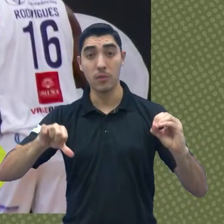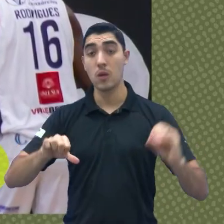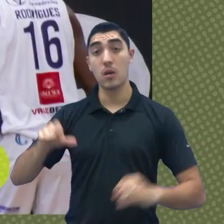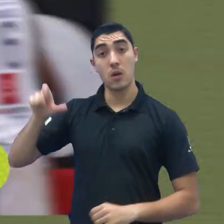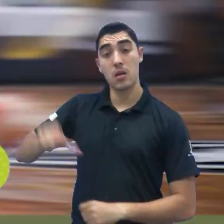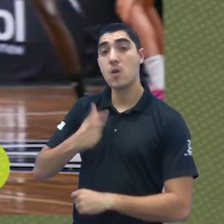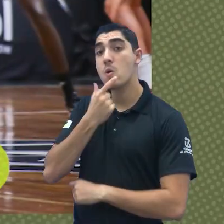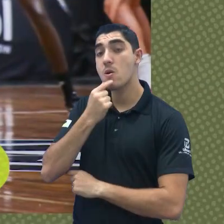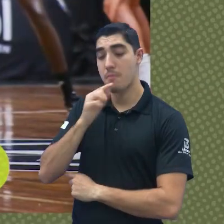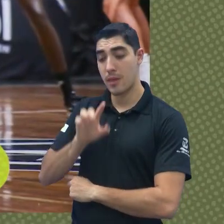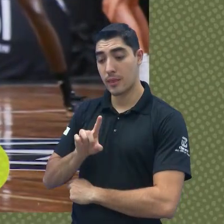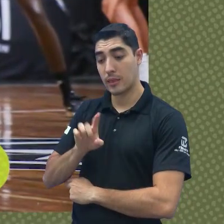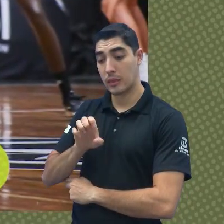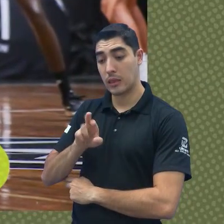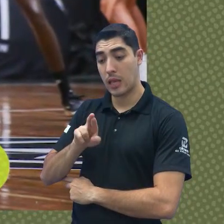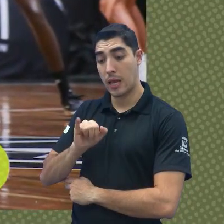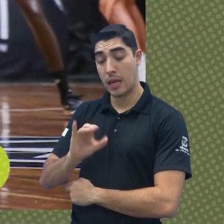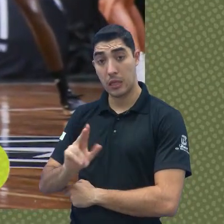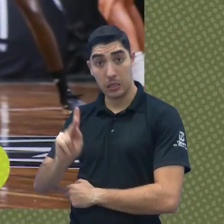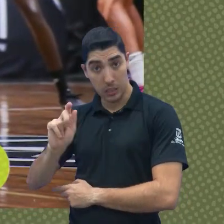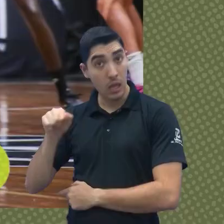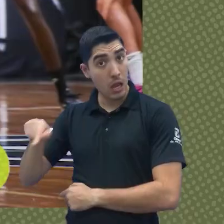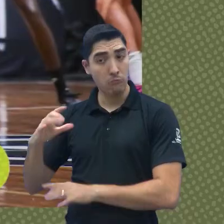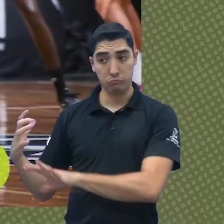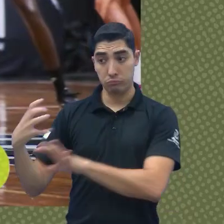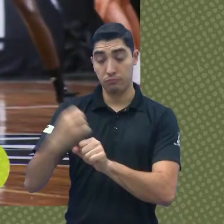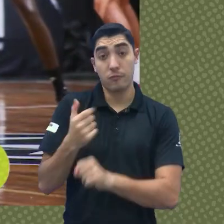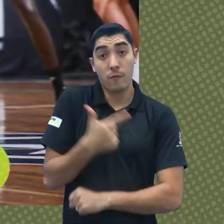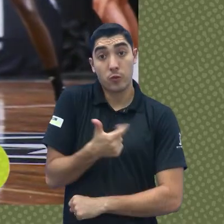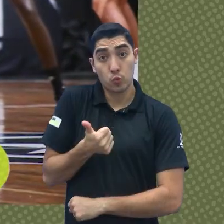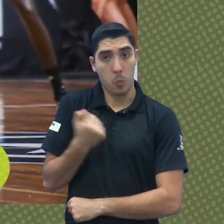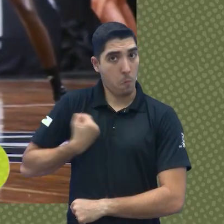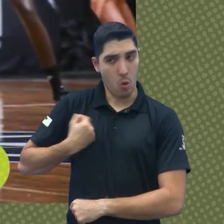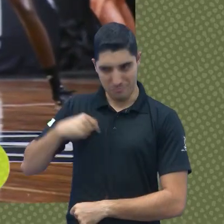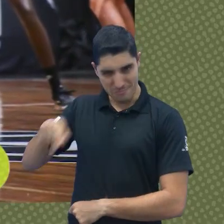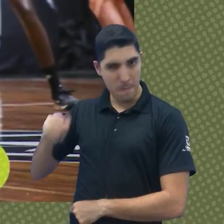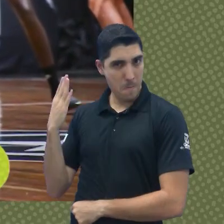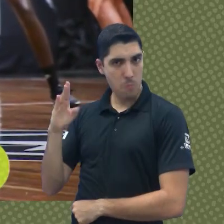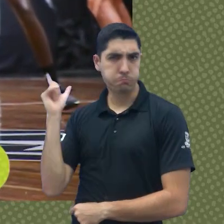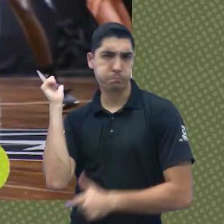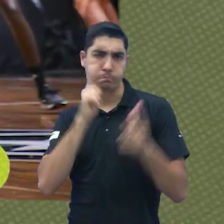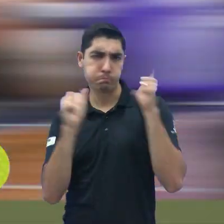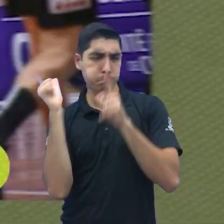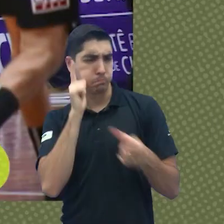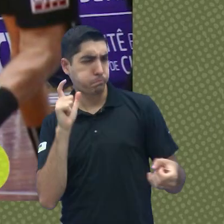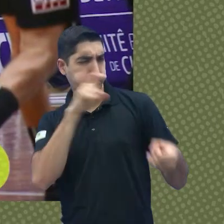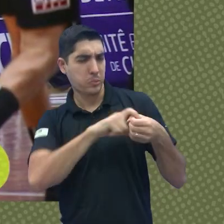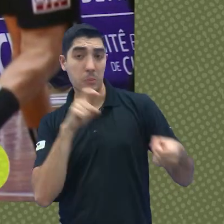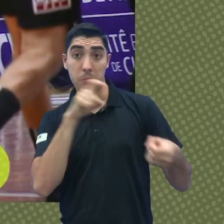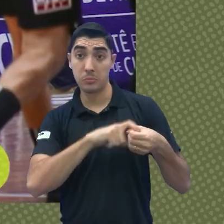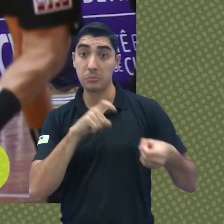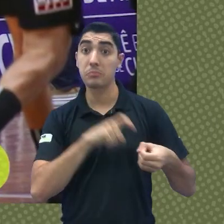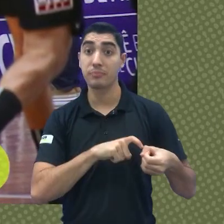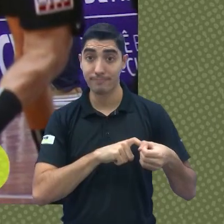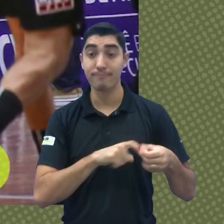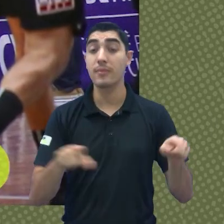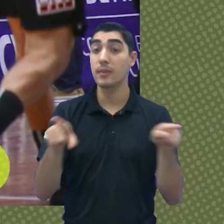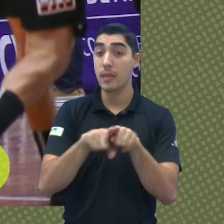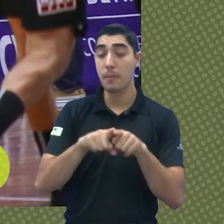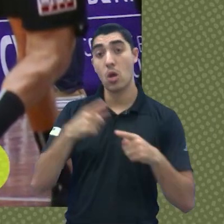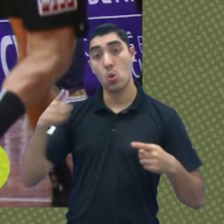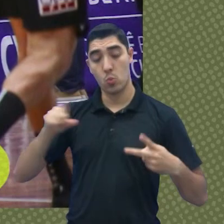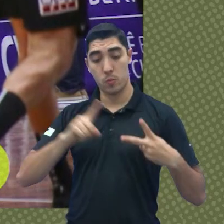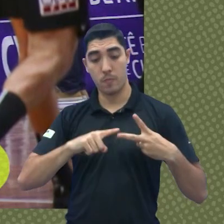cestinha da partida com 21 pontos. Derek da equipe do Botafogo, né? Ele pegou mais 4 rebotes também. E o Machado, 19